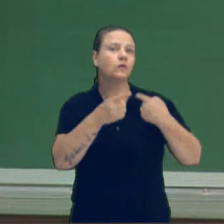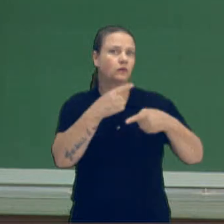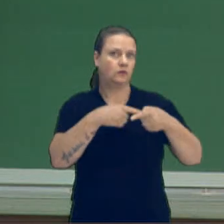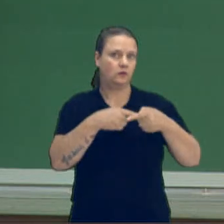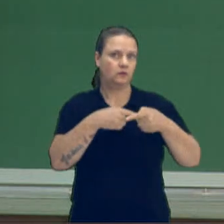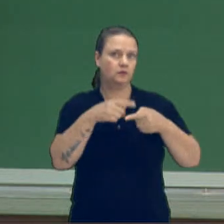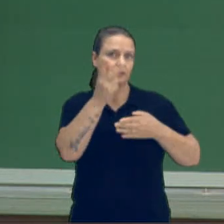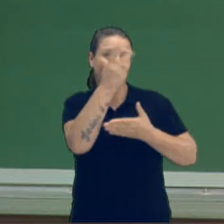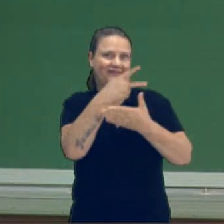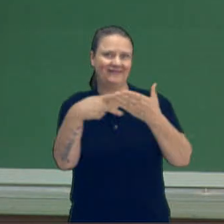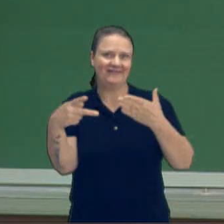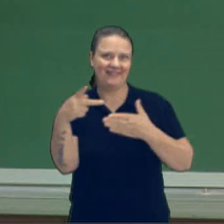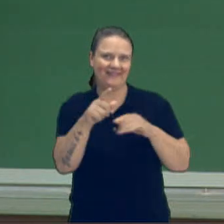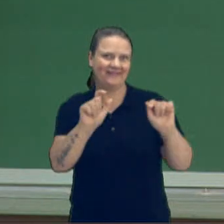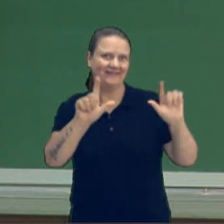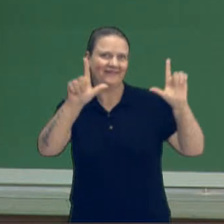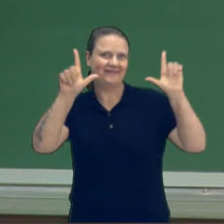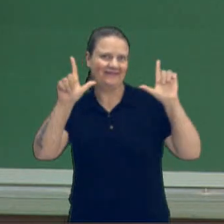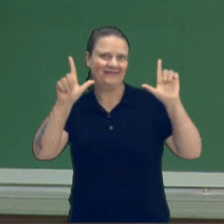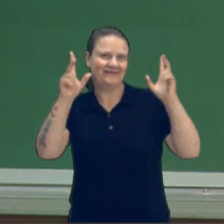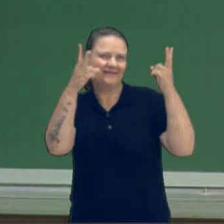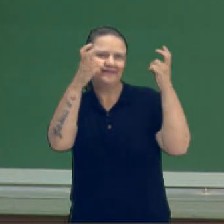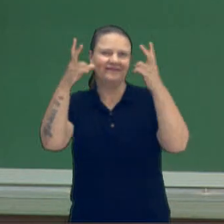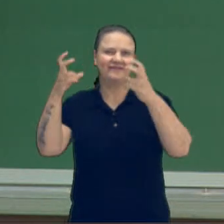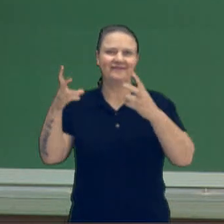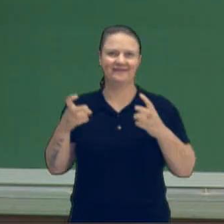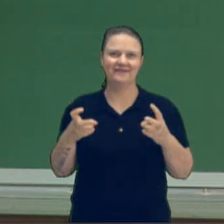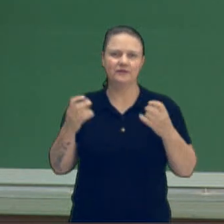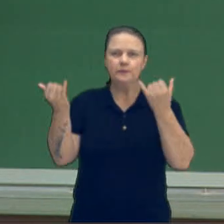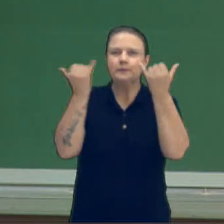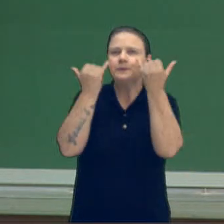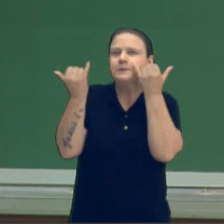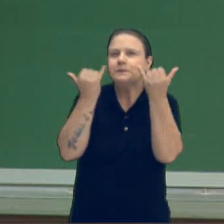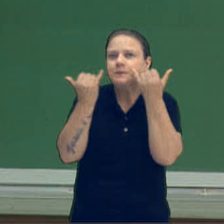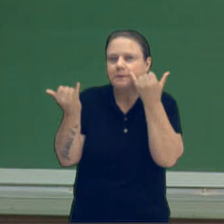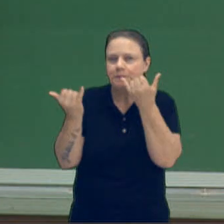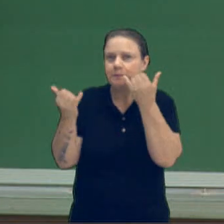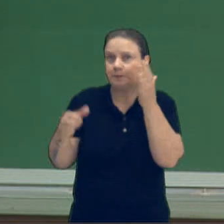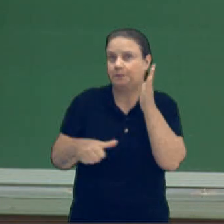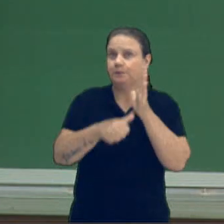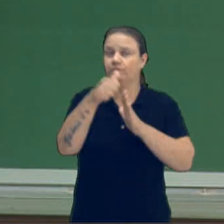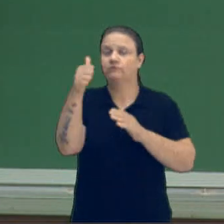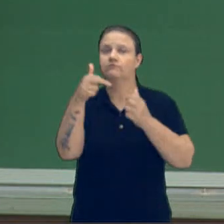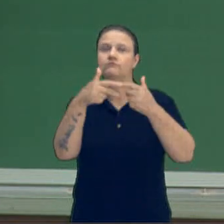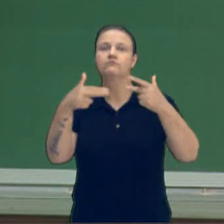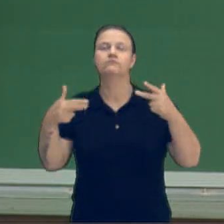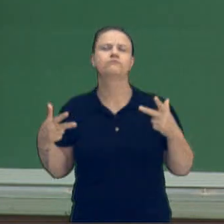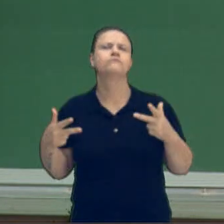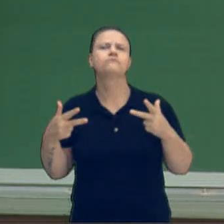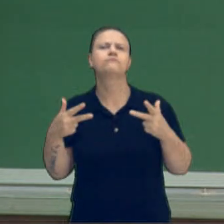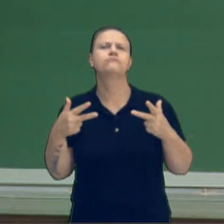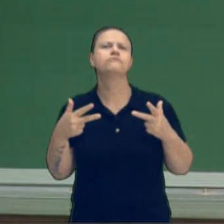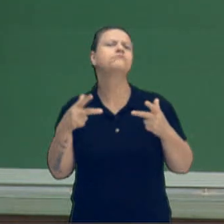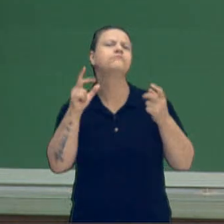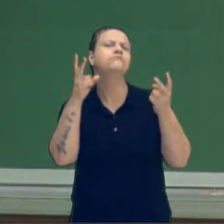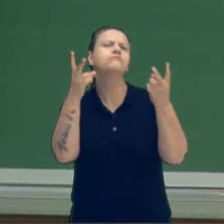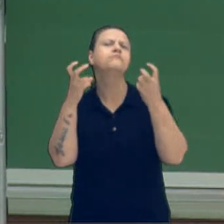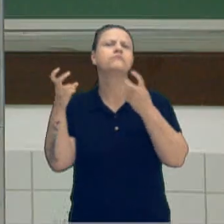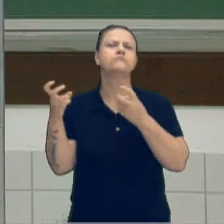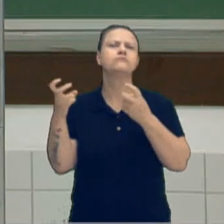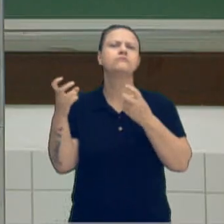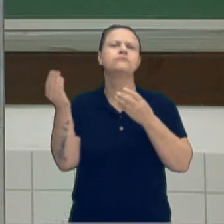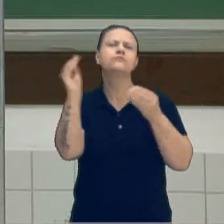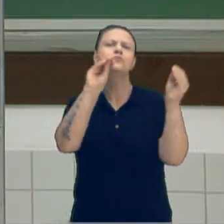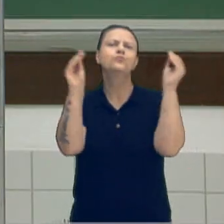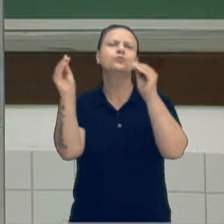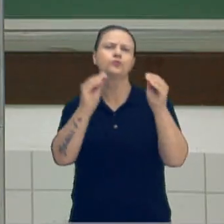nosso desenho para a gente poder tirar alguns dados, né? A primeira coisa que a gente vai poder tirar dos nossos dados, tá ali, ó,